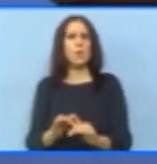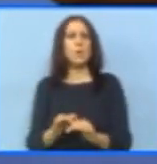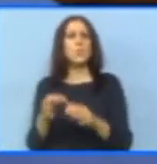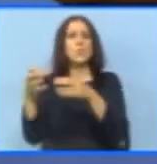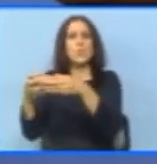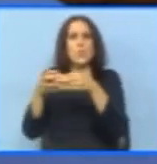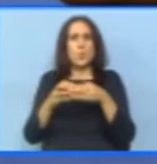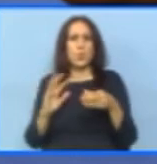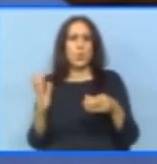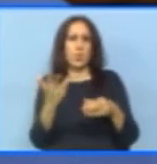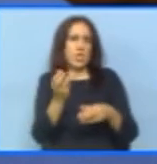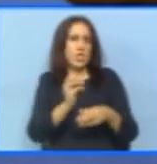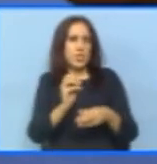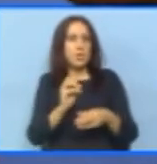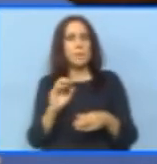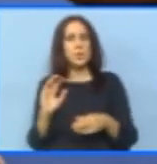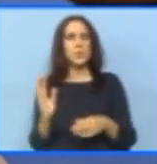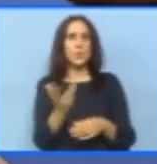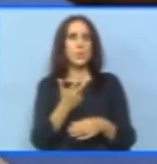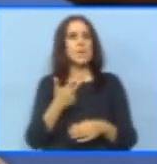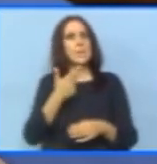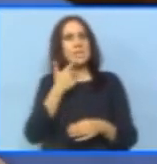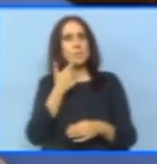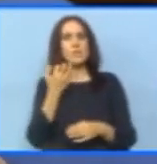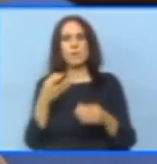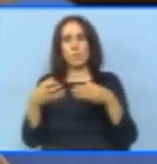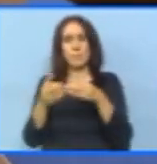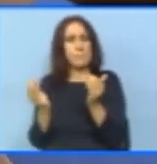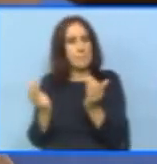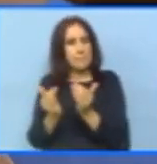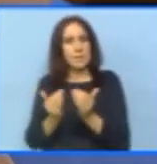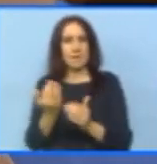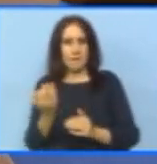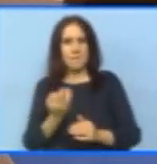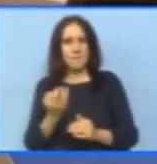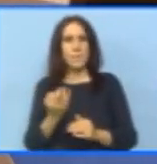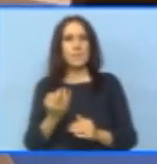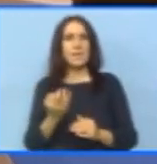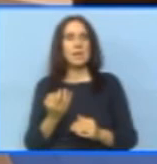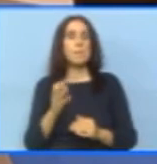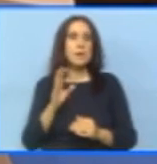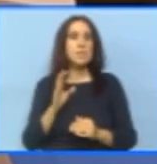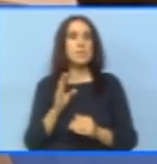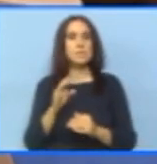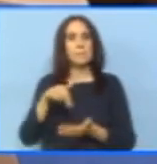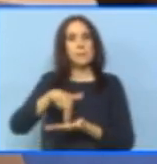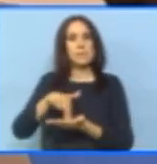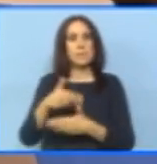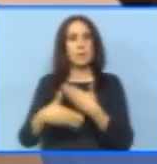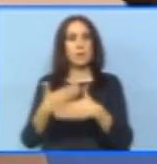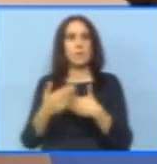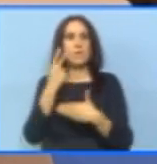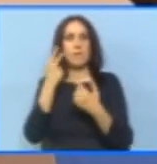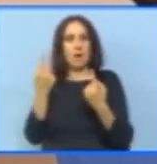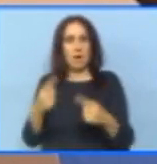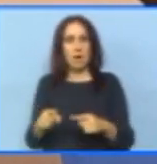muito grande, mas é um grupo expressivo no sentido que a comunidade, de facto, é pequena, mas continua presente e continua